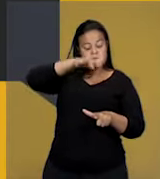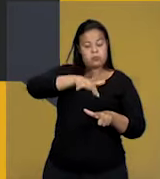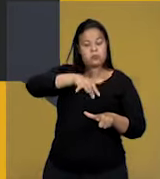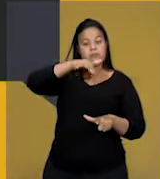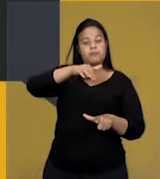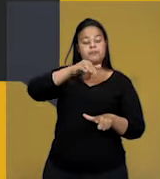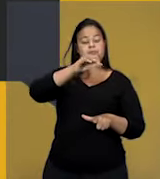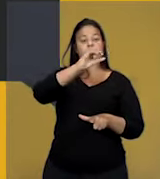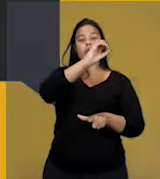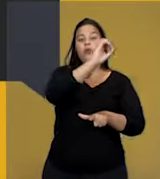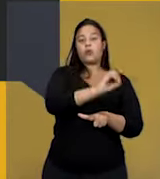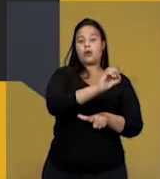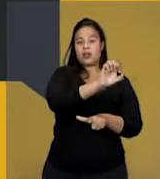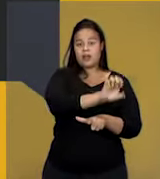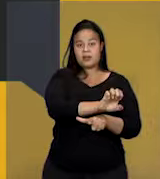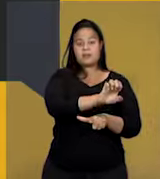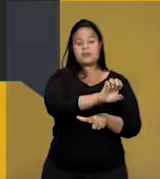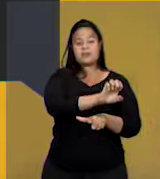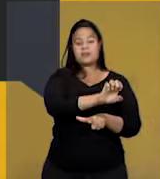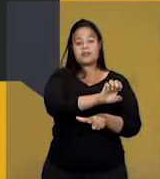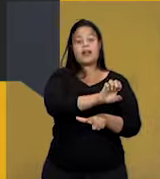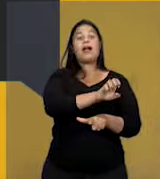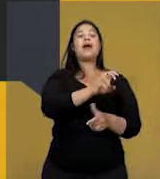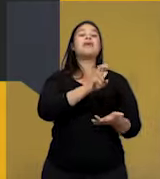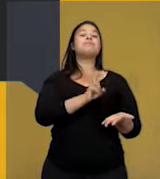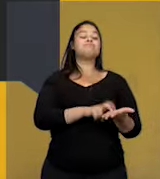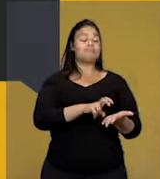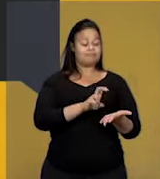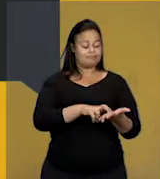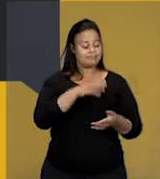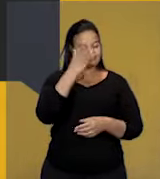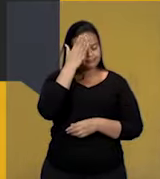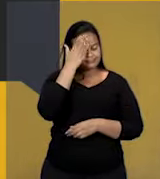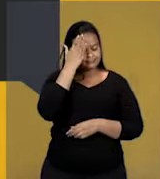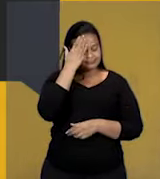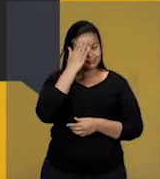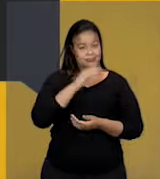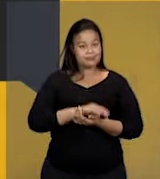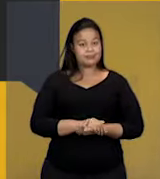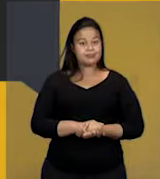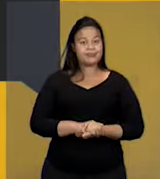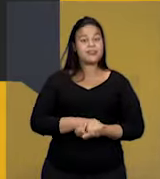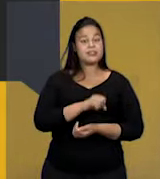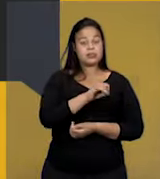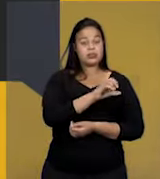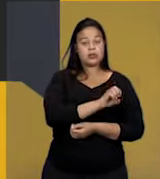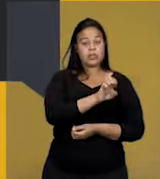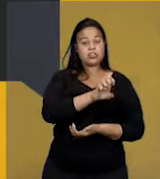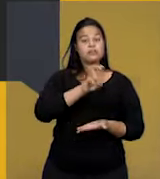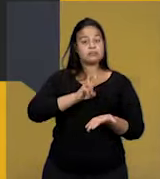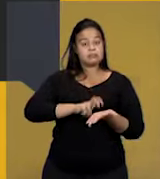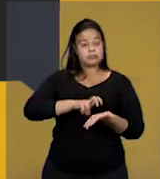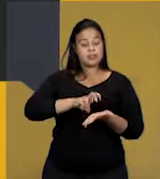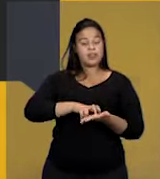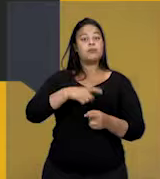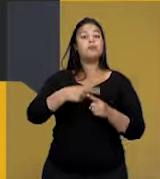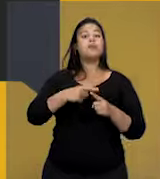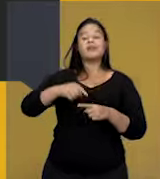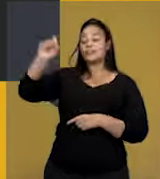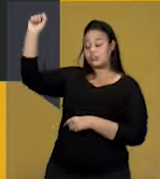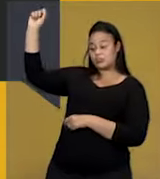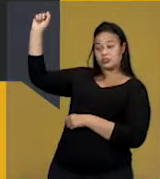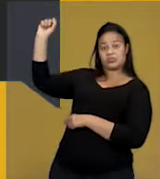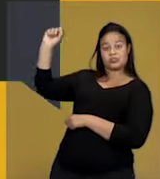para o oeste, é manhã. Se ela estiver projetada para o oeste, é manhã, porque o sol nasce